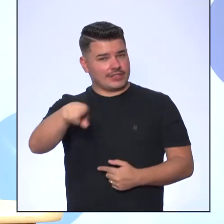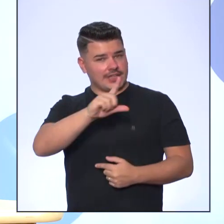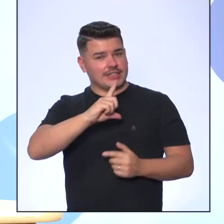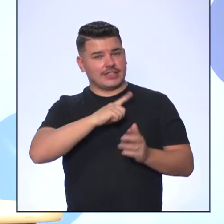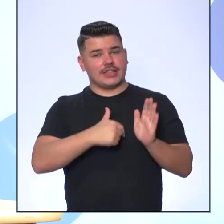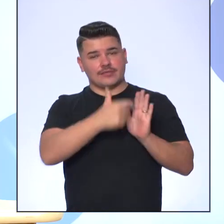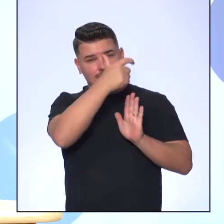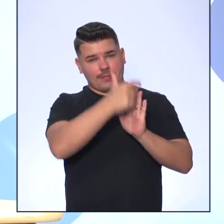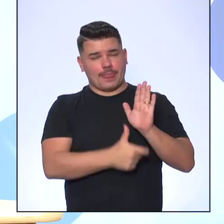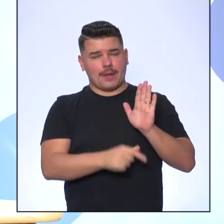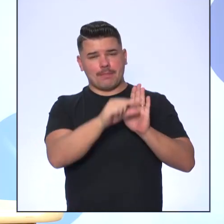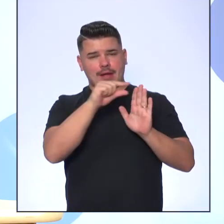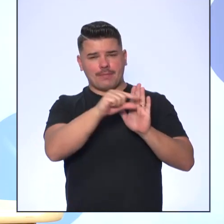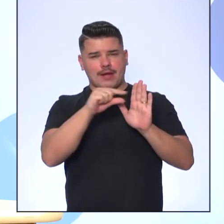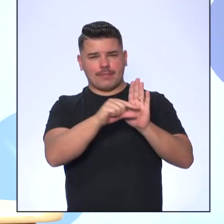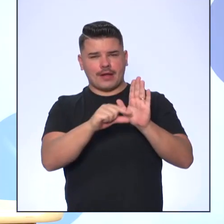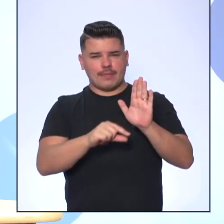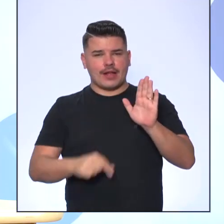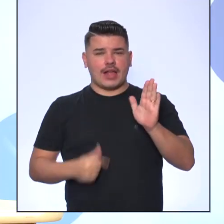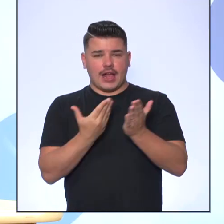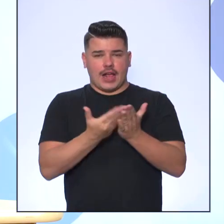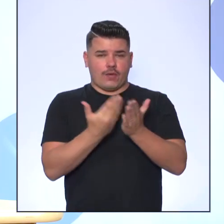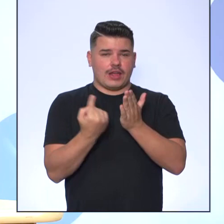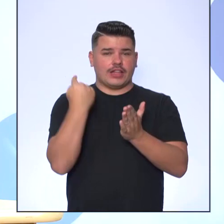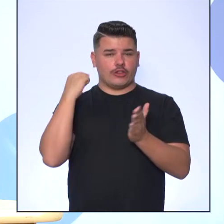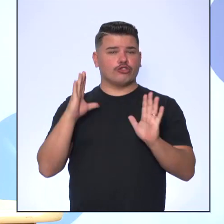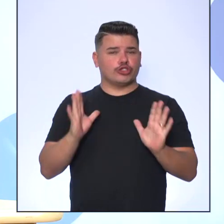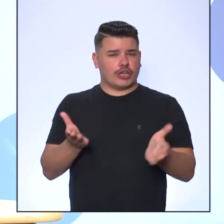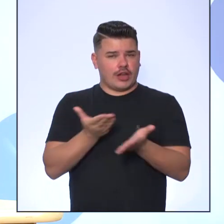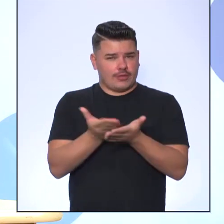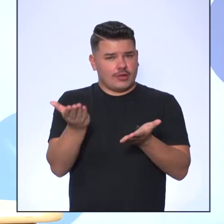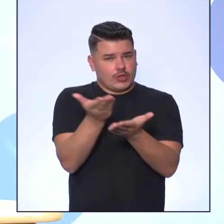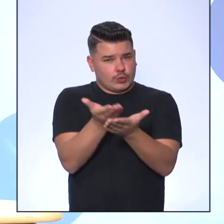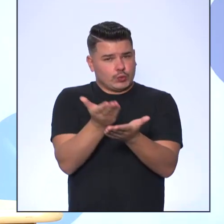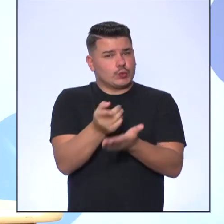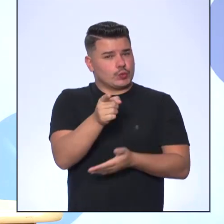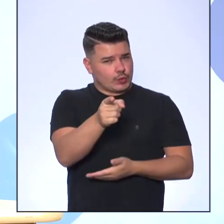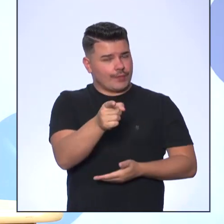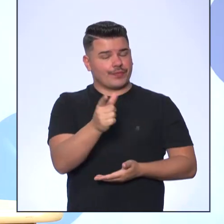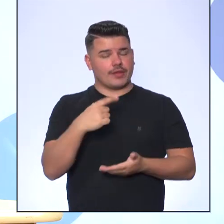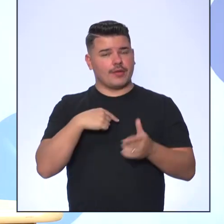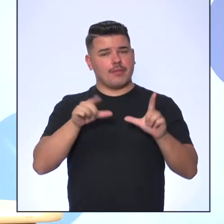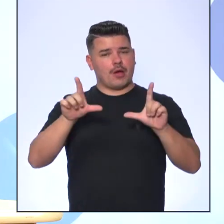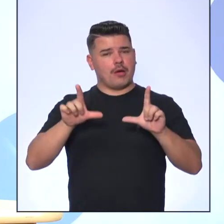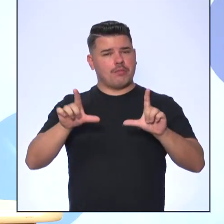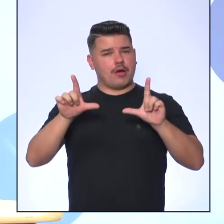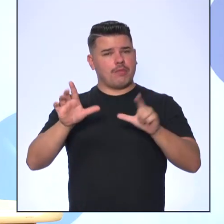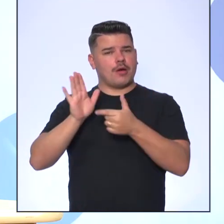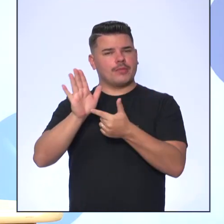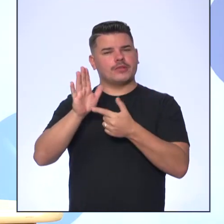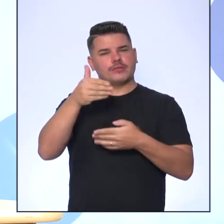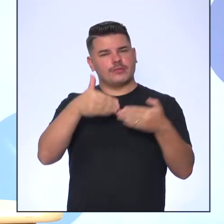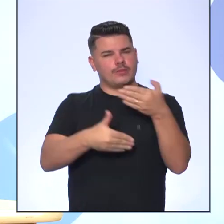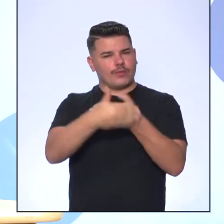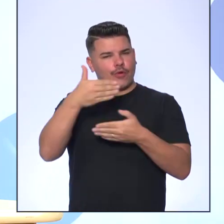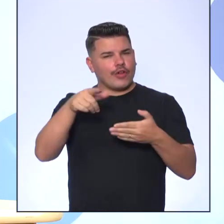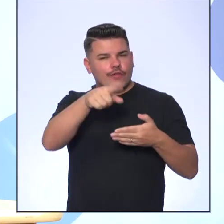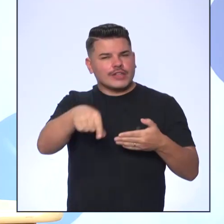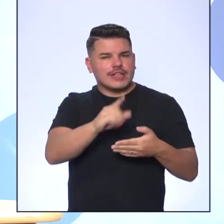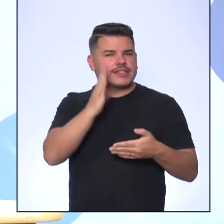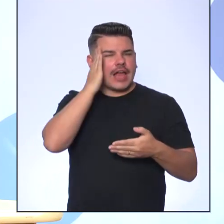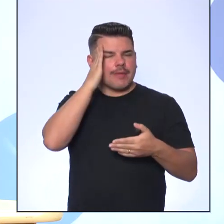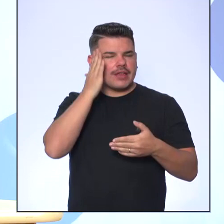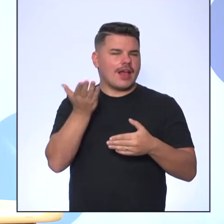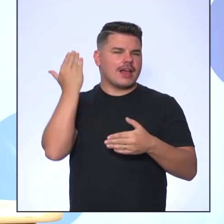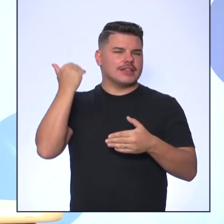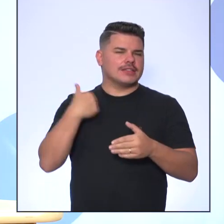termo de aulas anteriores, alguma coisa que nós vimos, eu vou colocar nos PowerPoints para vocês, alguns termos de coisas que nós